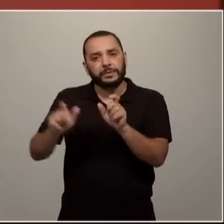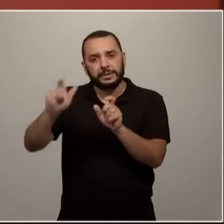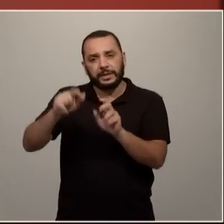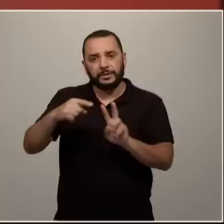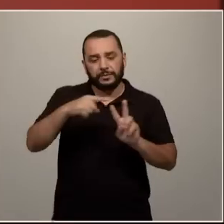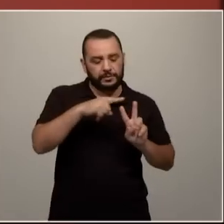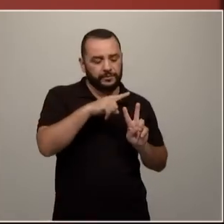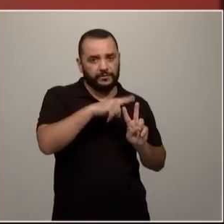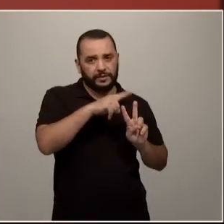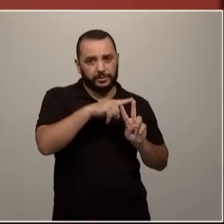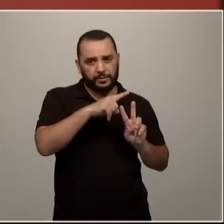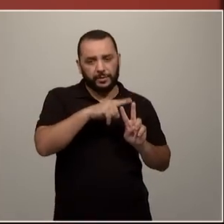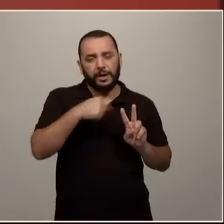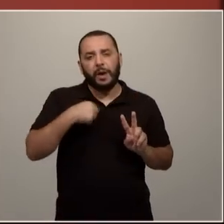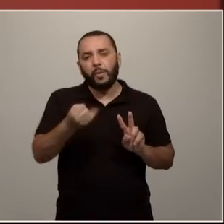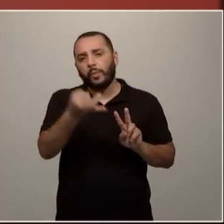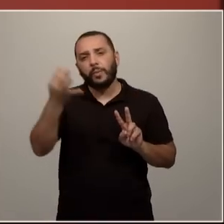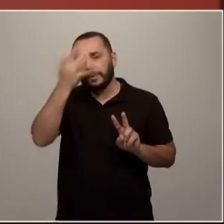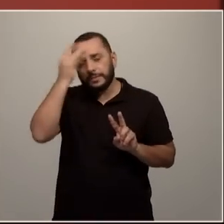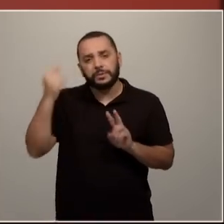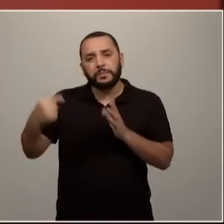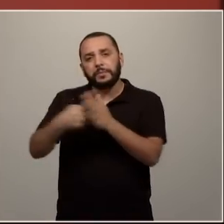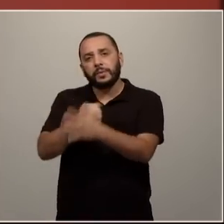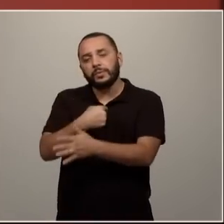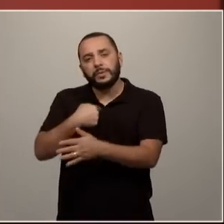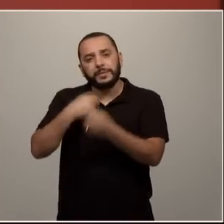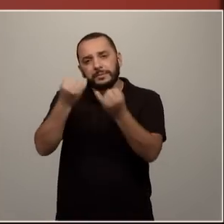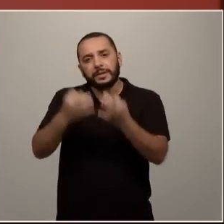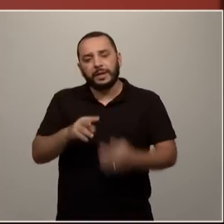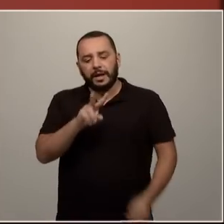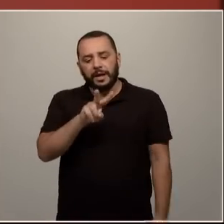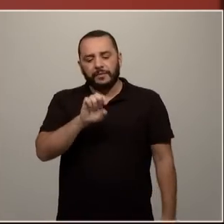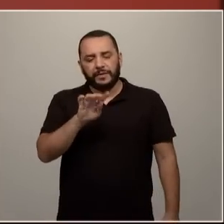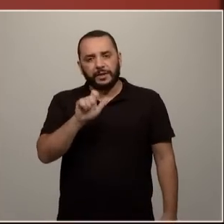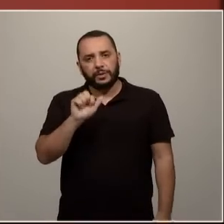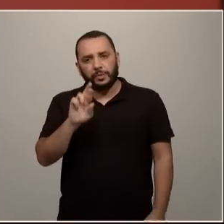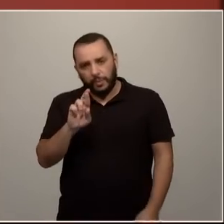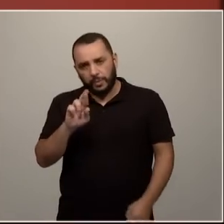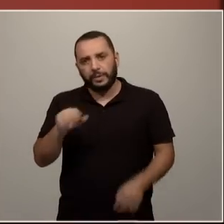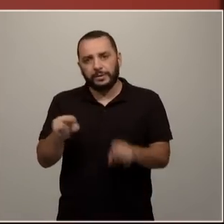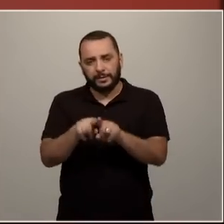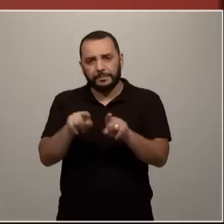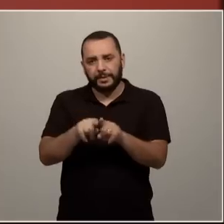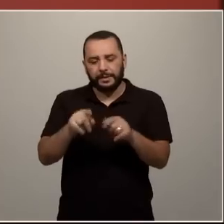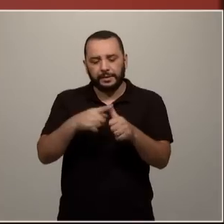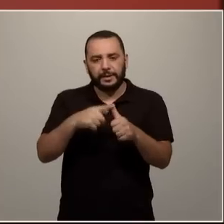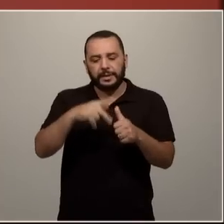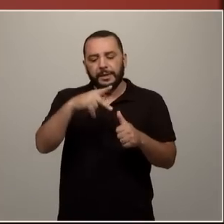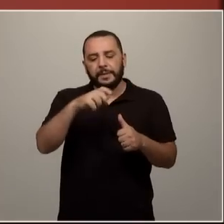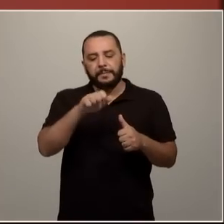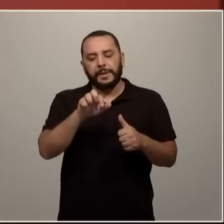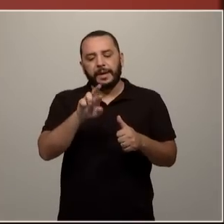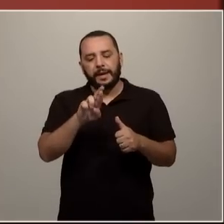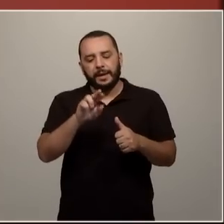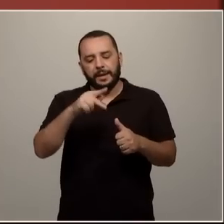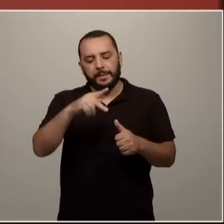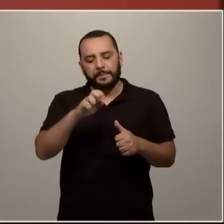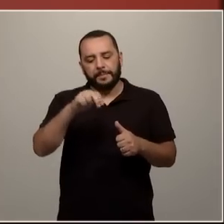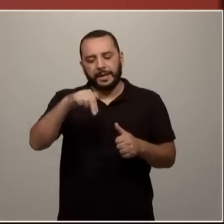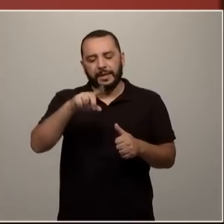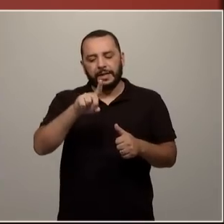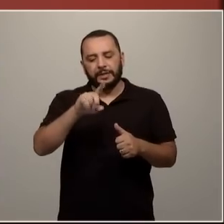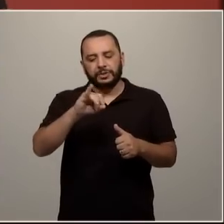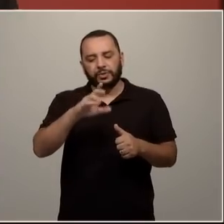e algumas pessoas me perguntaram, pediram para eu falar um pouquinho sobre perpendicularismo, paralelismo de vetores. Então eu vou fazer